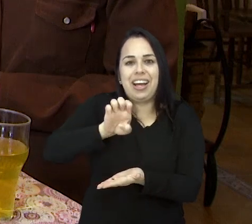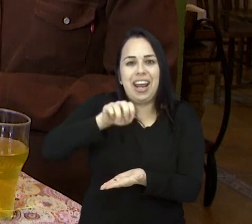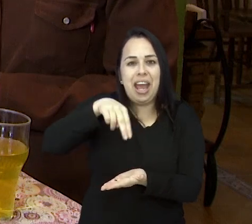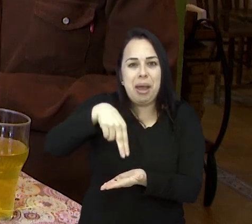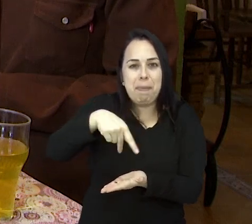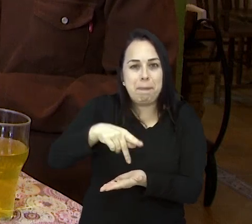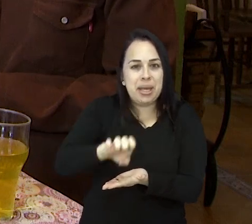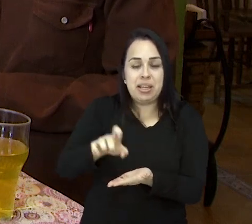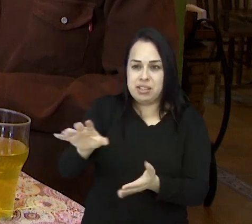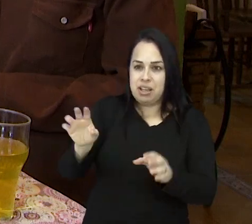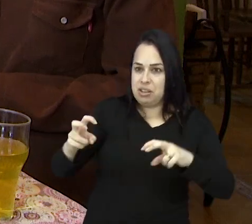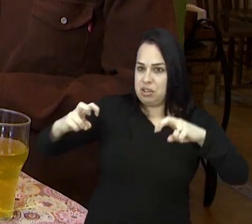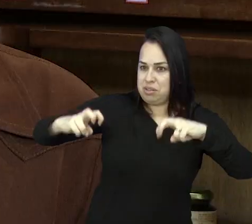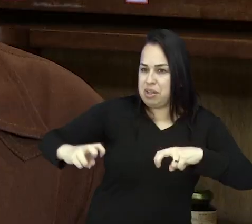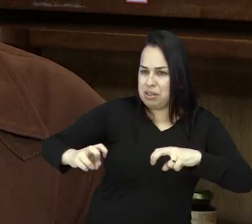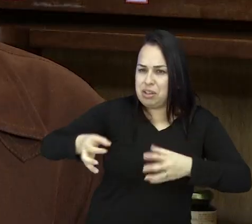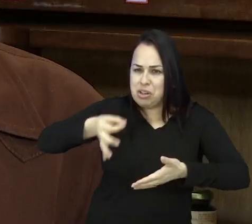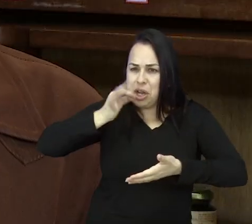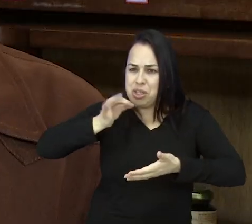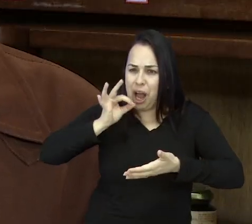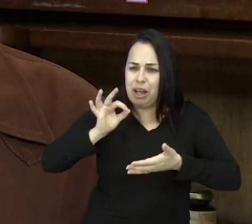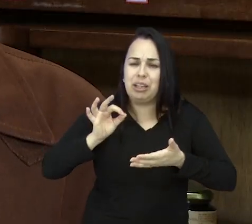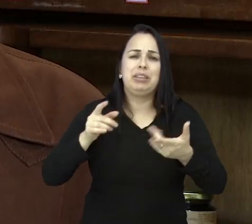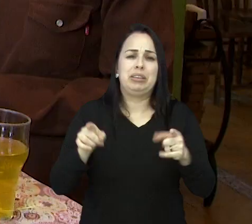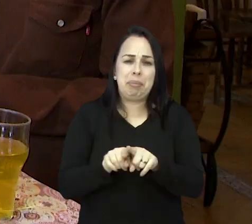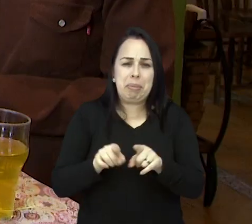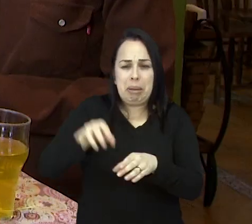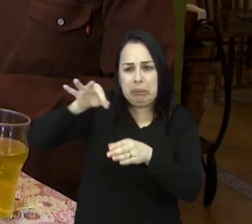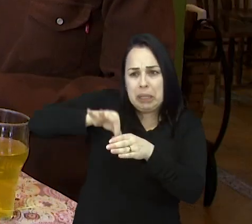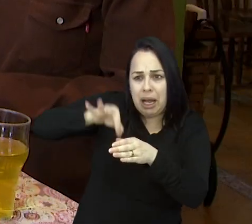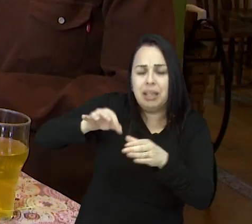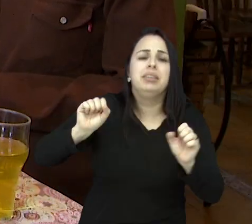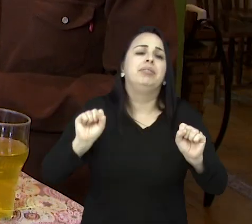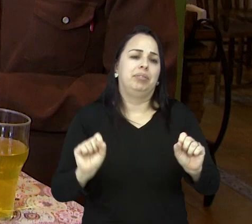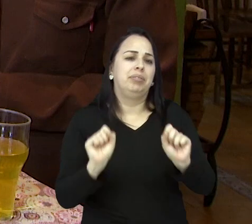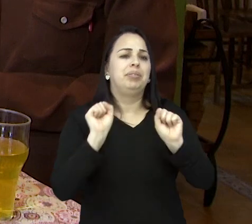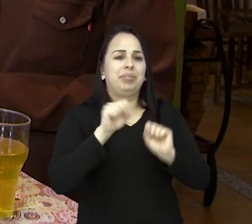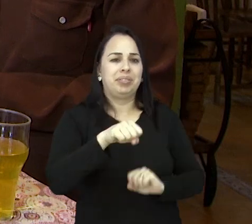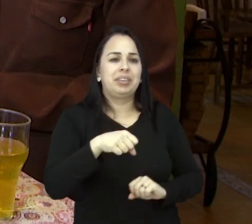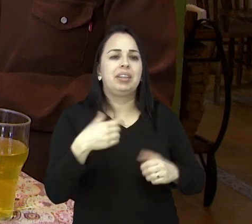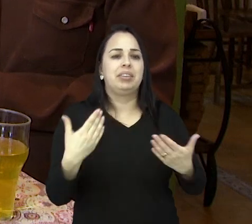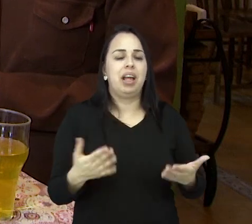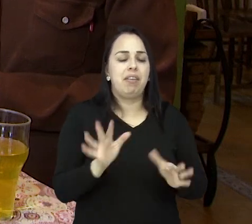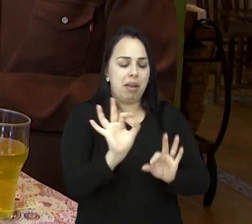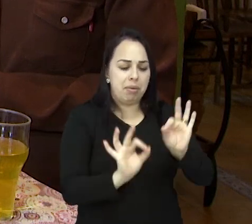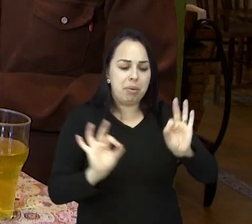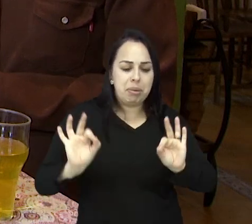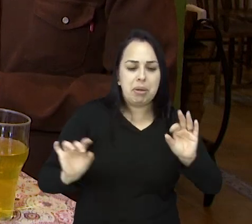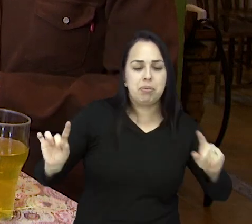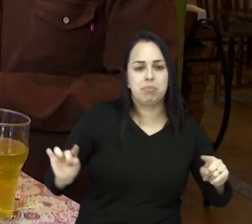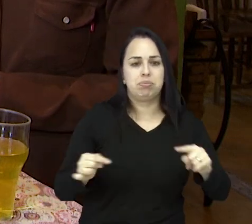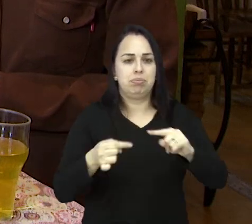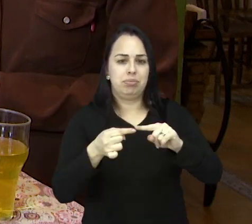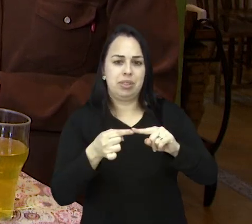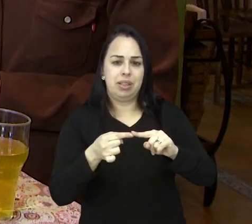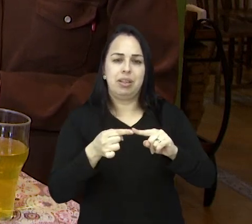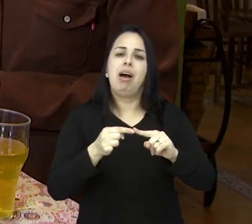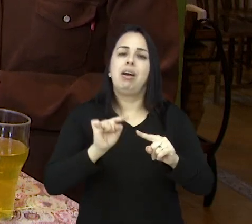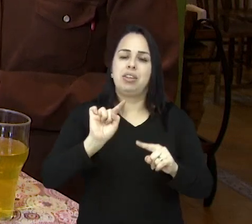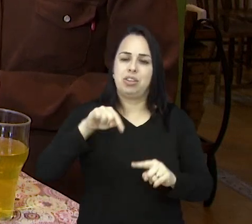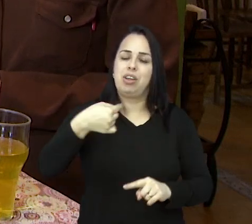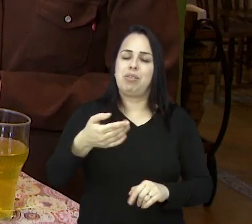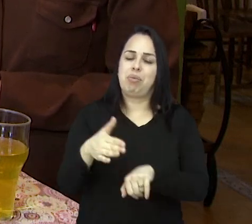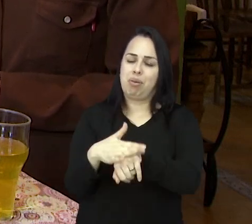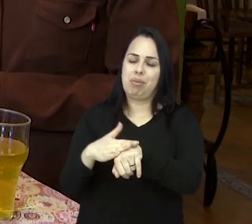Raquel, você senta para tomar uma xícara de chá comigo? Com certeza. E aí ela vai harmonizar um crepe da casa com um chá e a